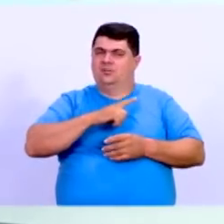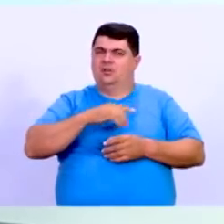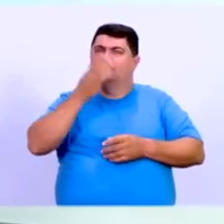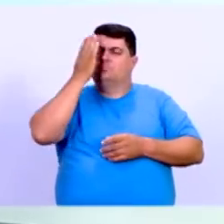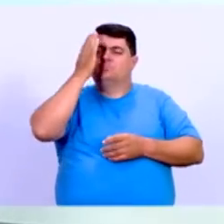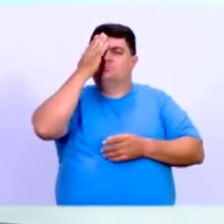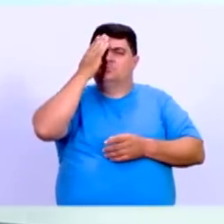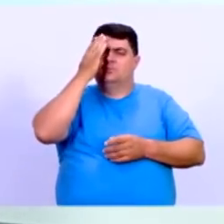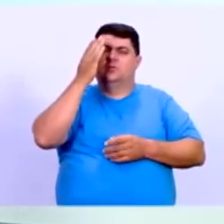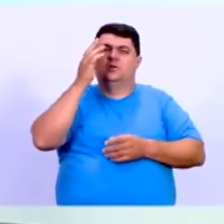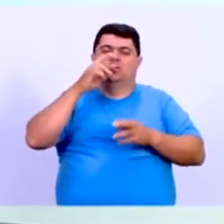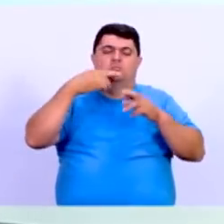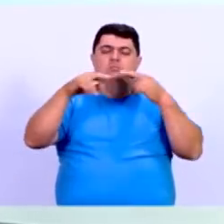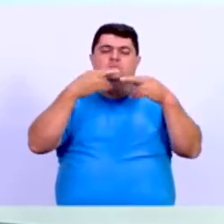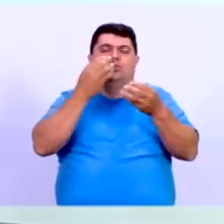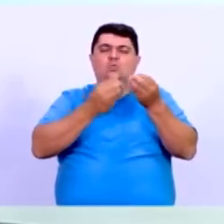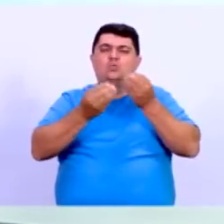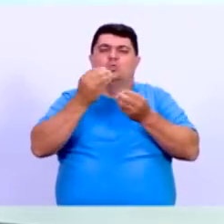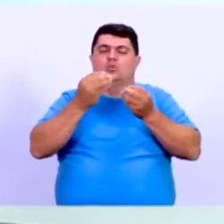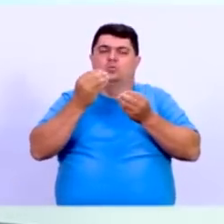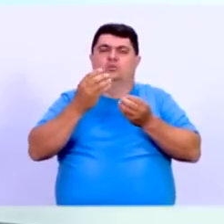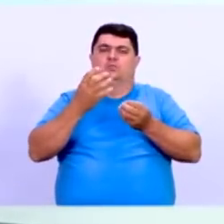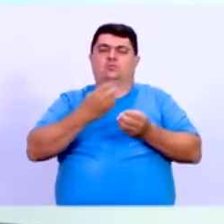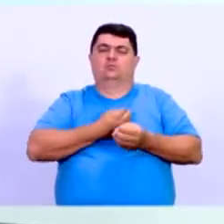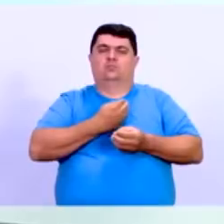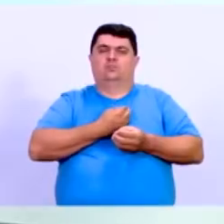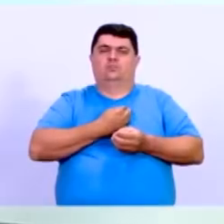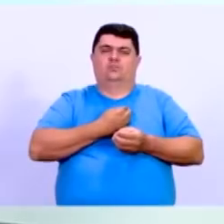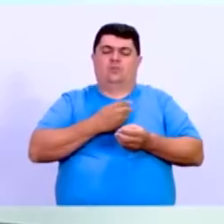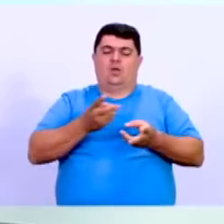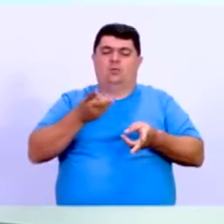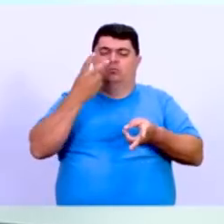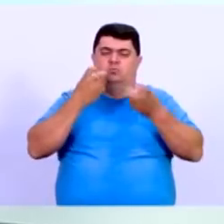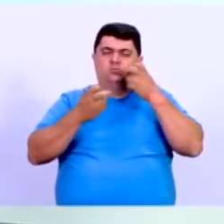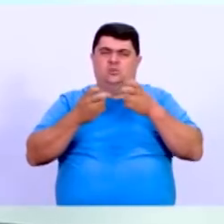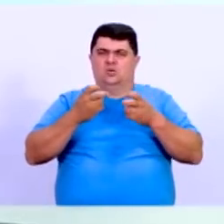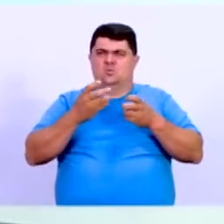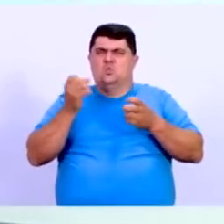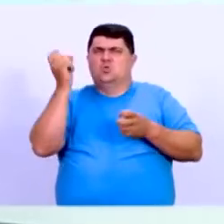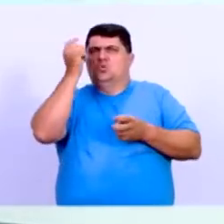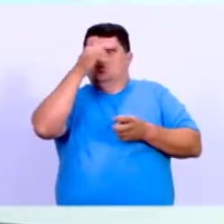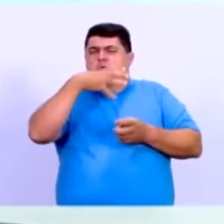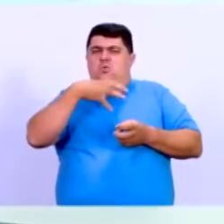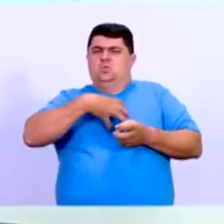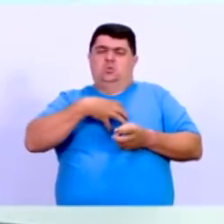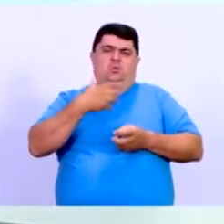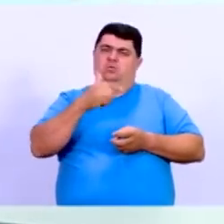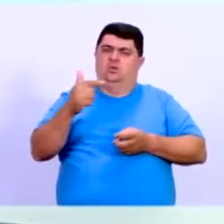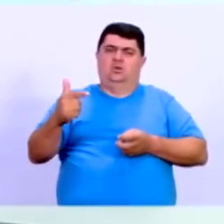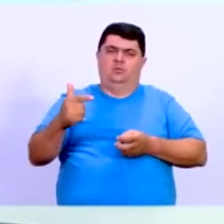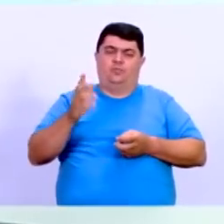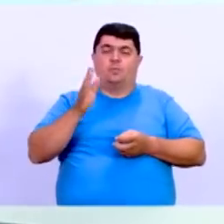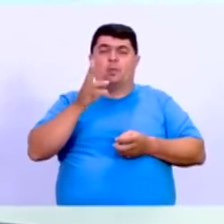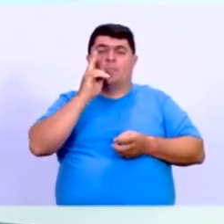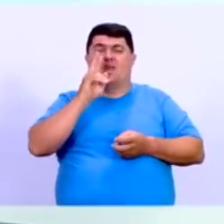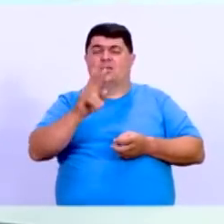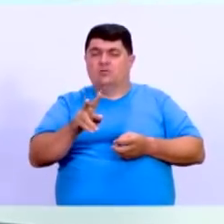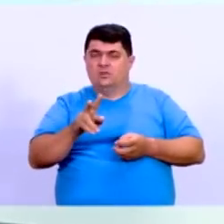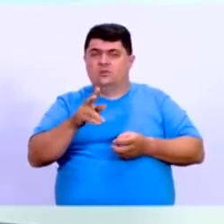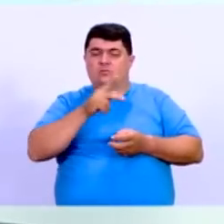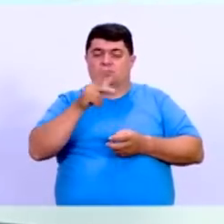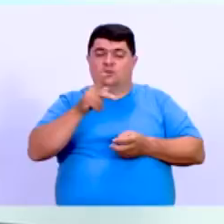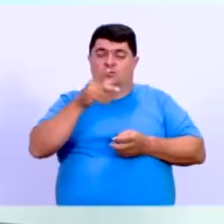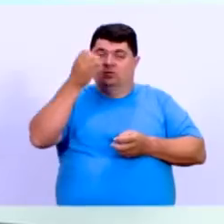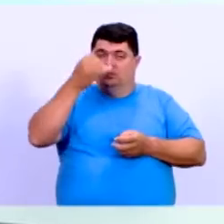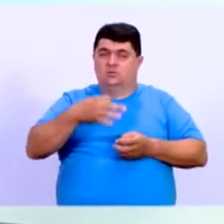noção muito boa sobre redes de computadores, tá? Para vocês perceberem que não é uma coisa muito difícil. E vocês já viram e ouviram o professor falar